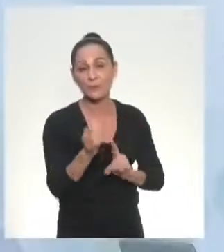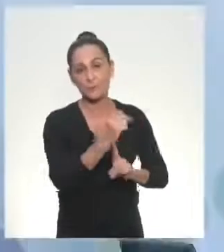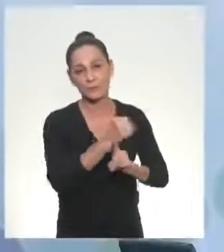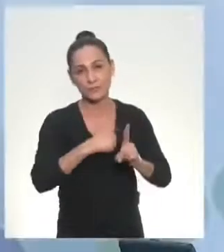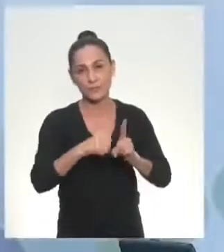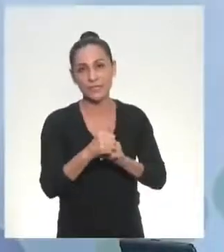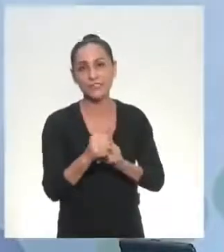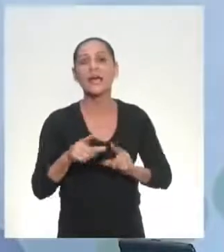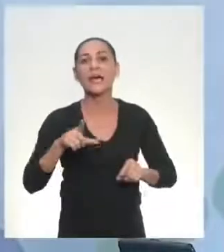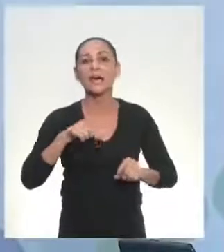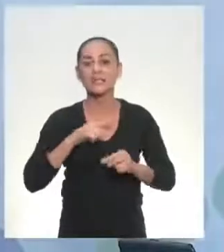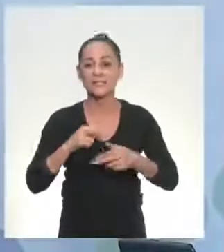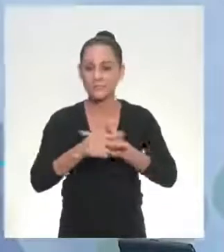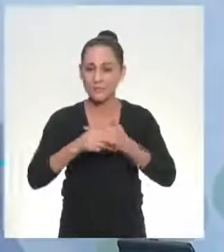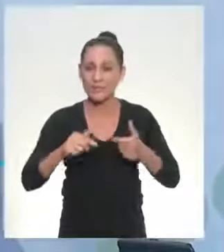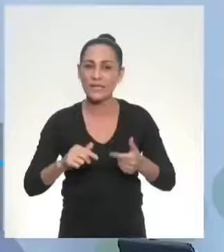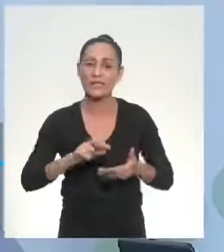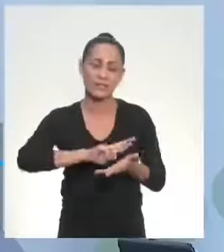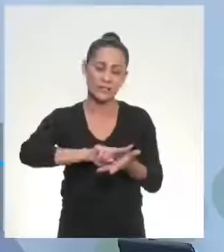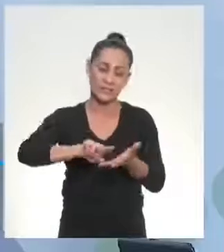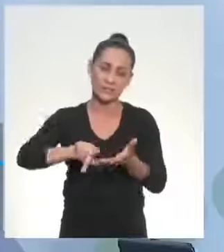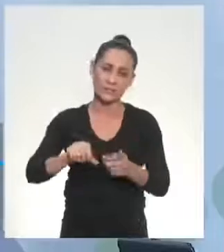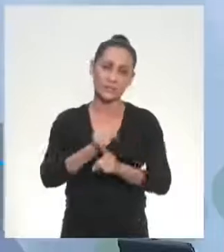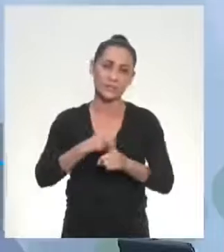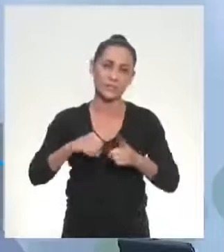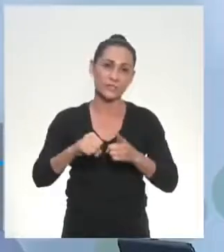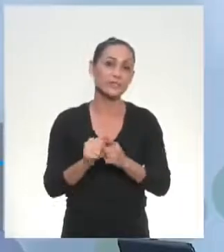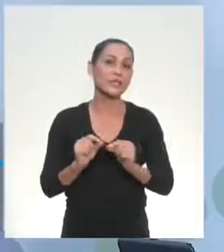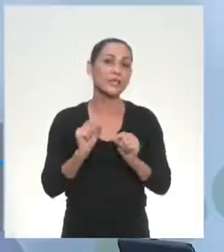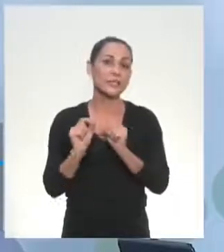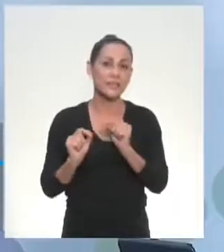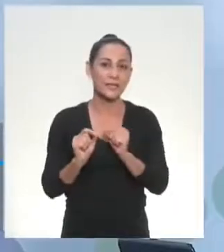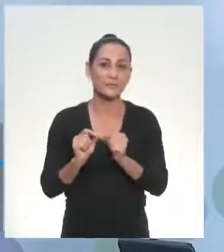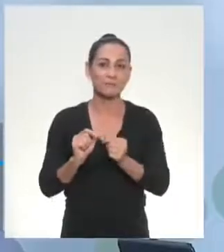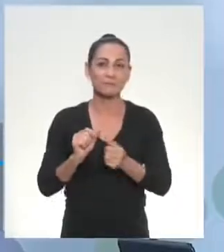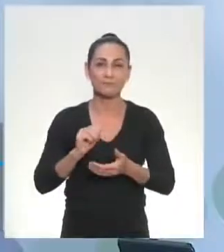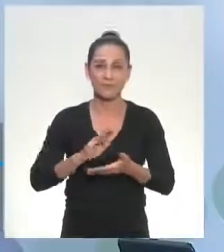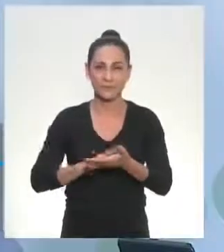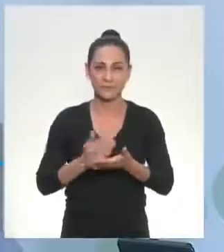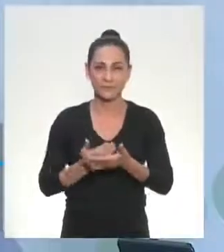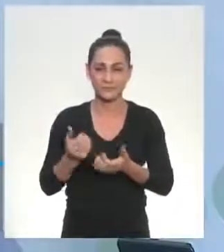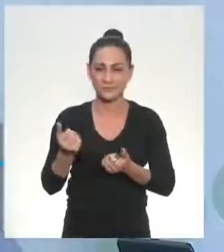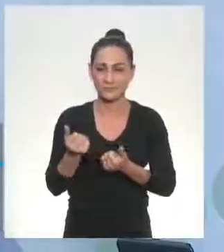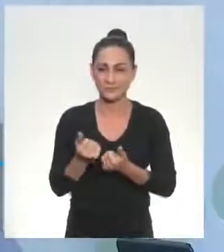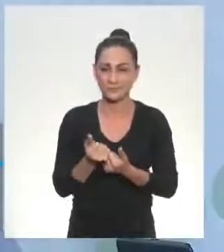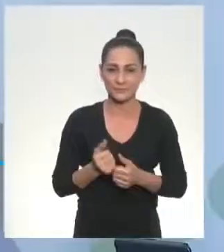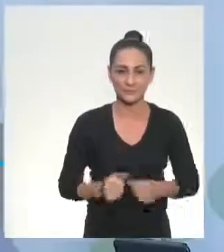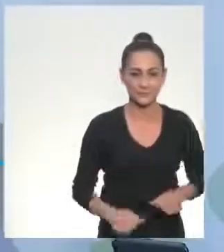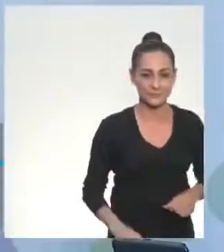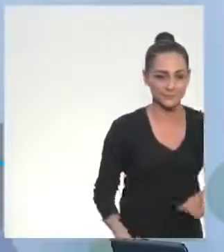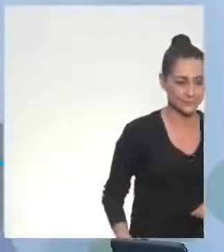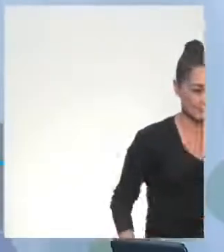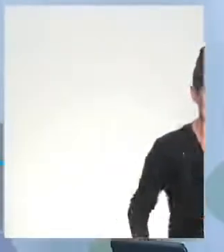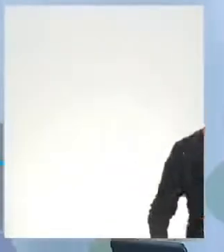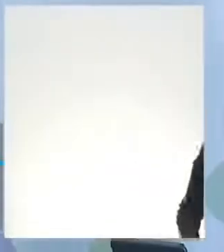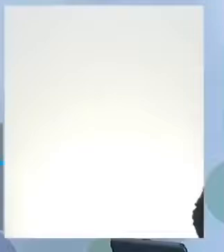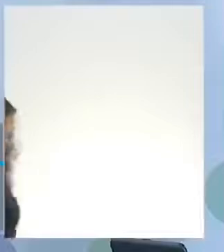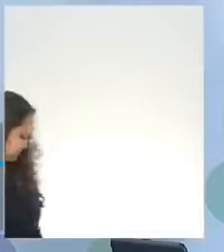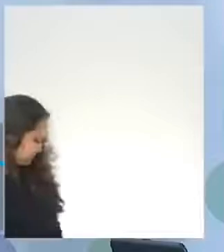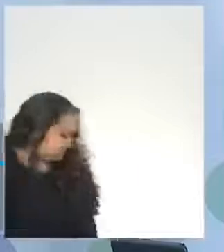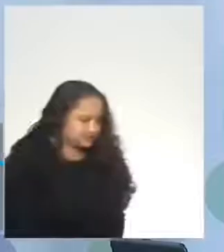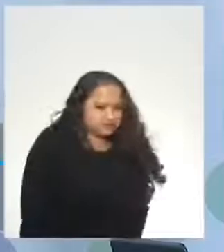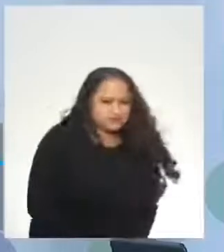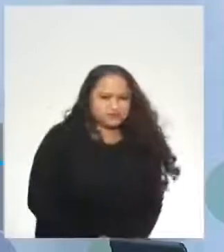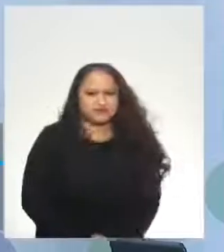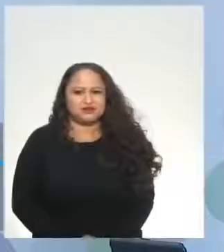E aí tem as diferenças, né, das sociedades que é denominadas desenvolvidas com as sociedades menos